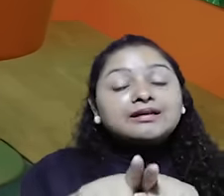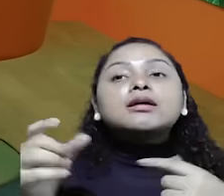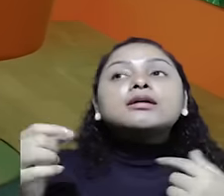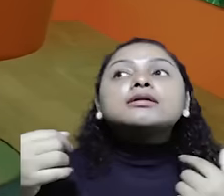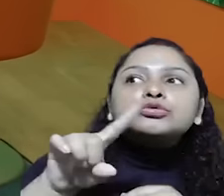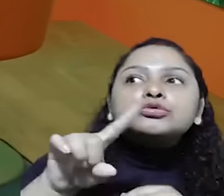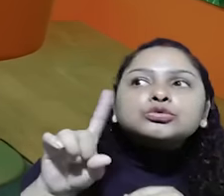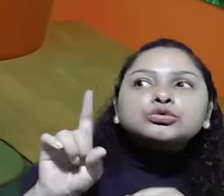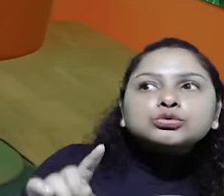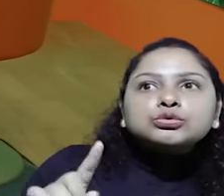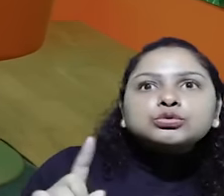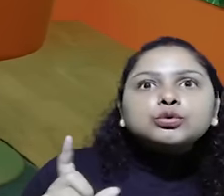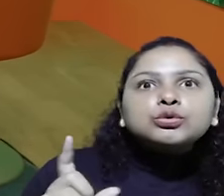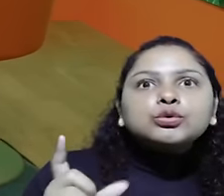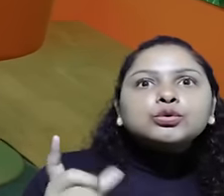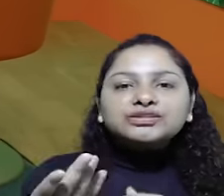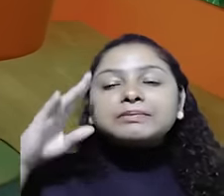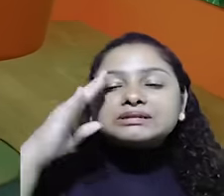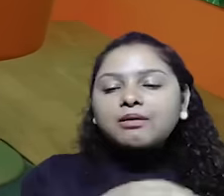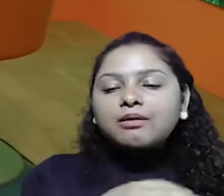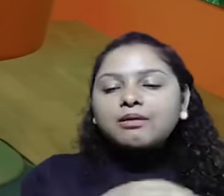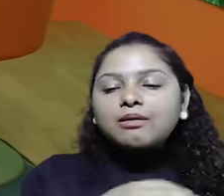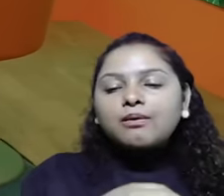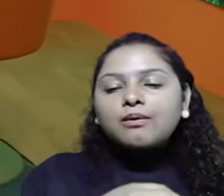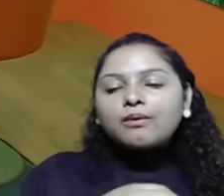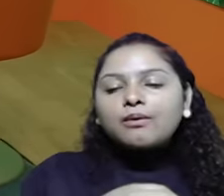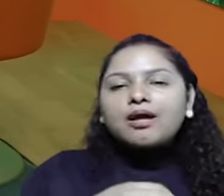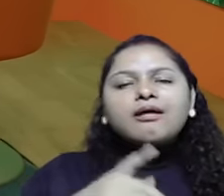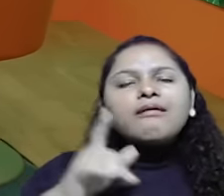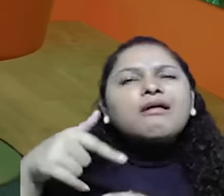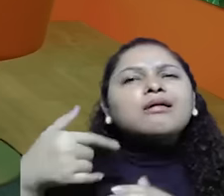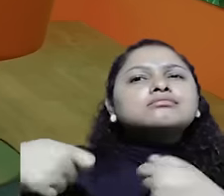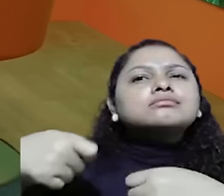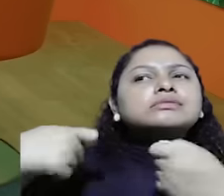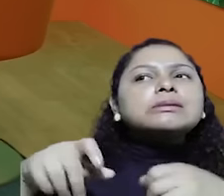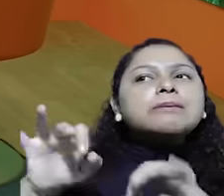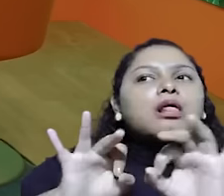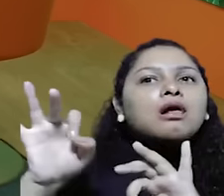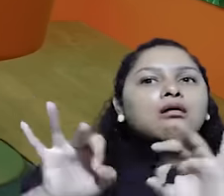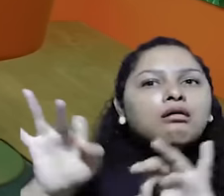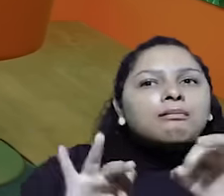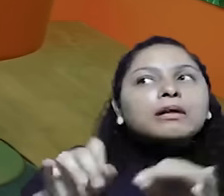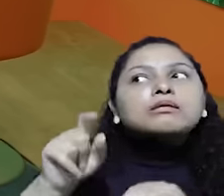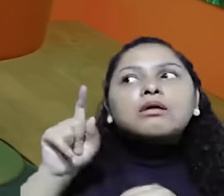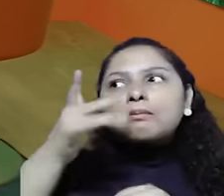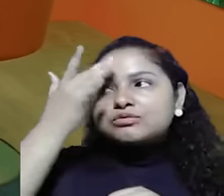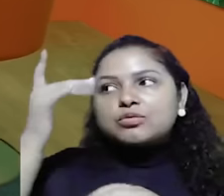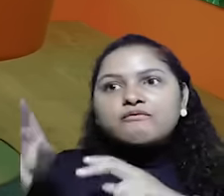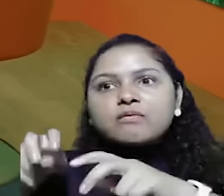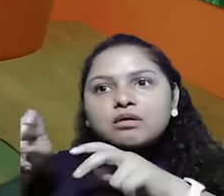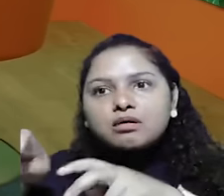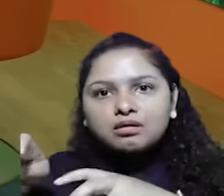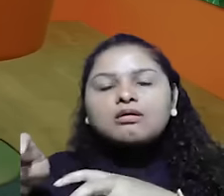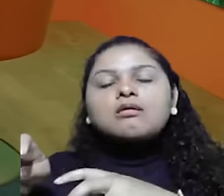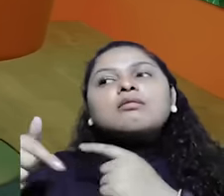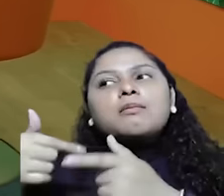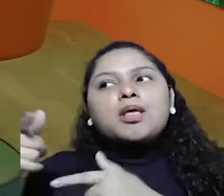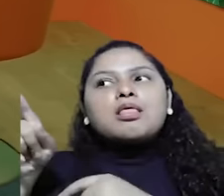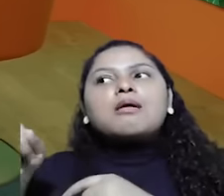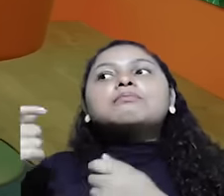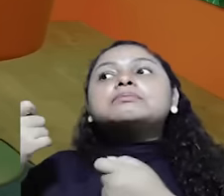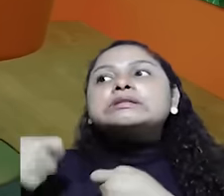Principalmente eu acho que trata aí de um planejamento né que que o produtor rural vai precisar entre em contato no